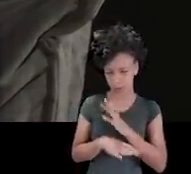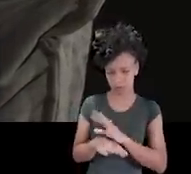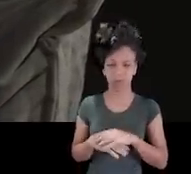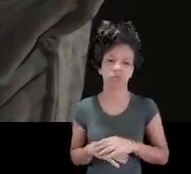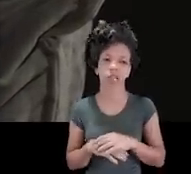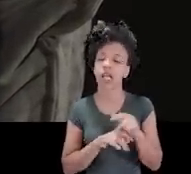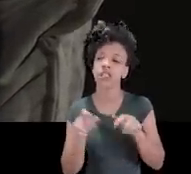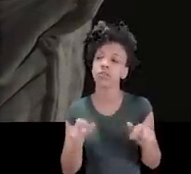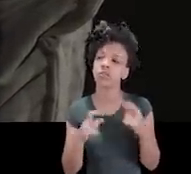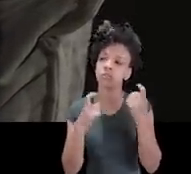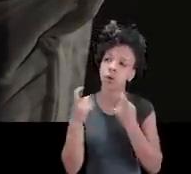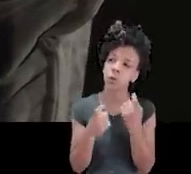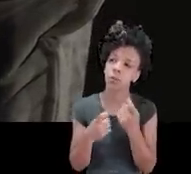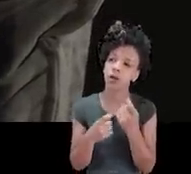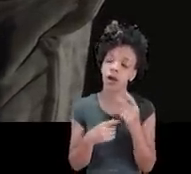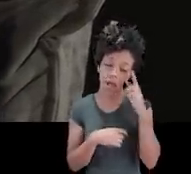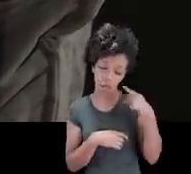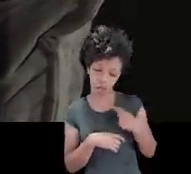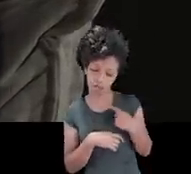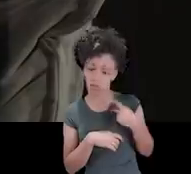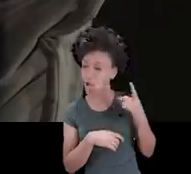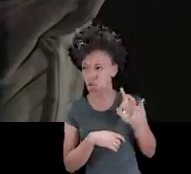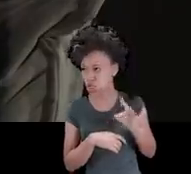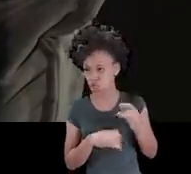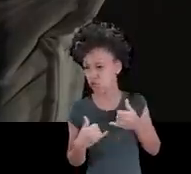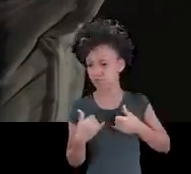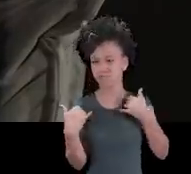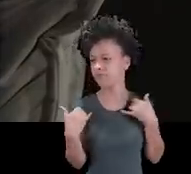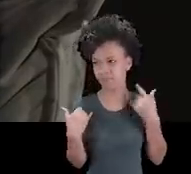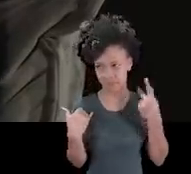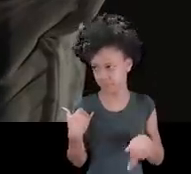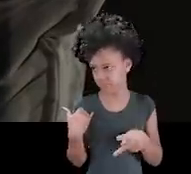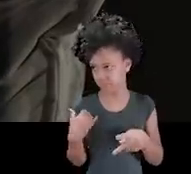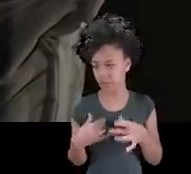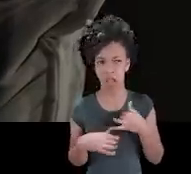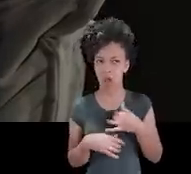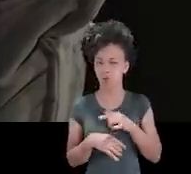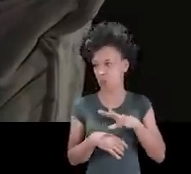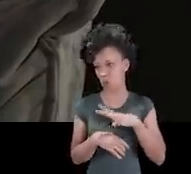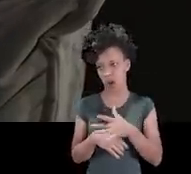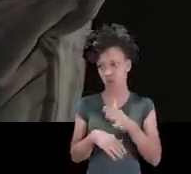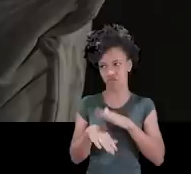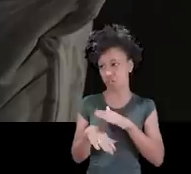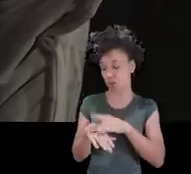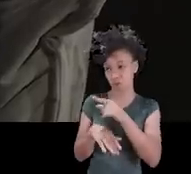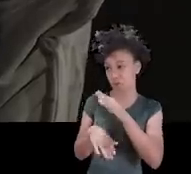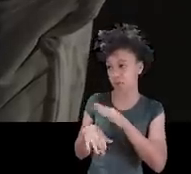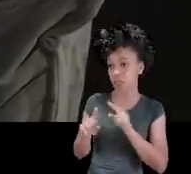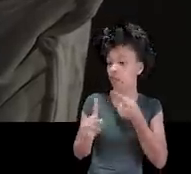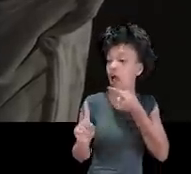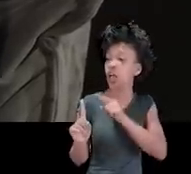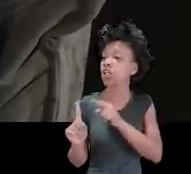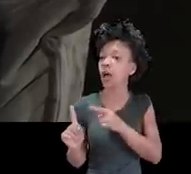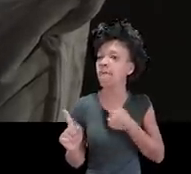que as pessoas, elas se preocupam muito com elas. Isso daí é só ego delas, tá? É quase como, eu não tenho coragem de fazer o que você fez, então eu vou criticar